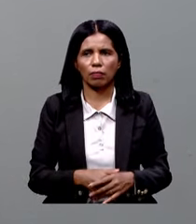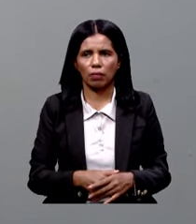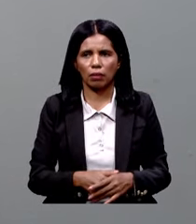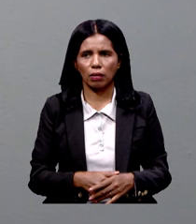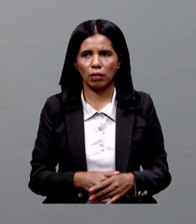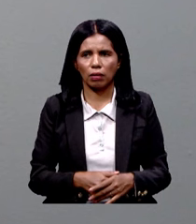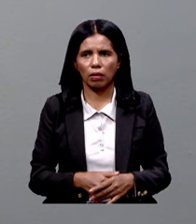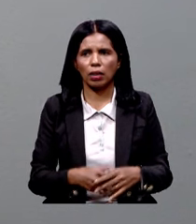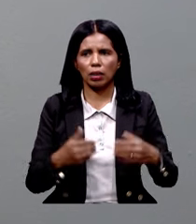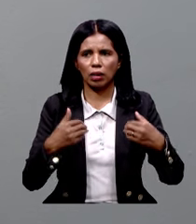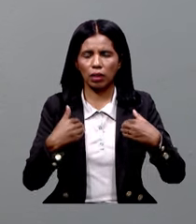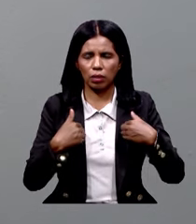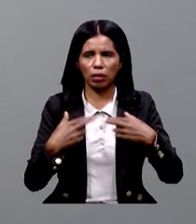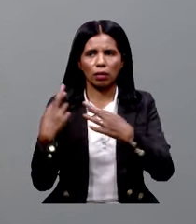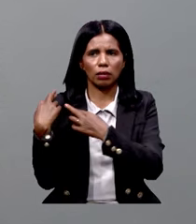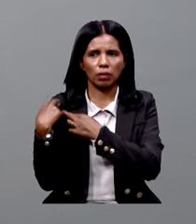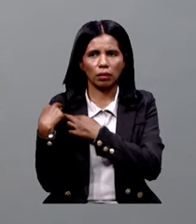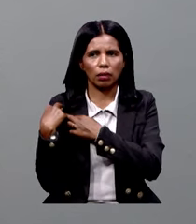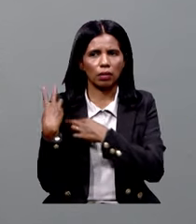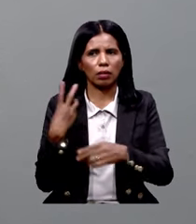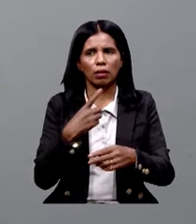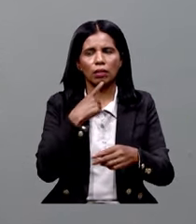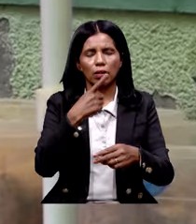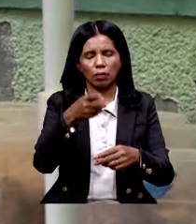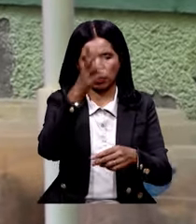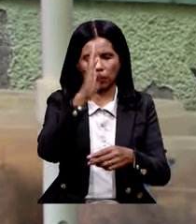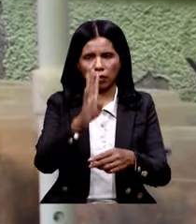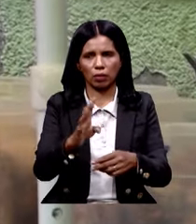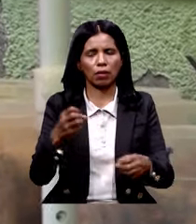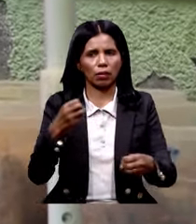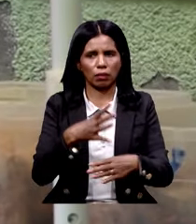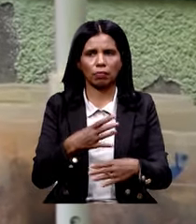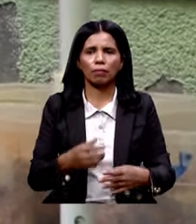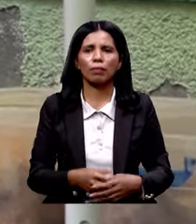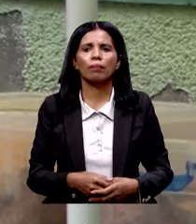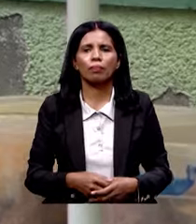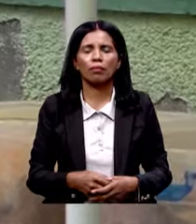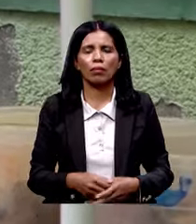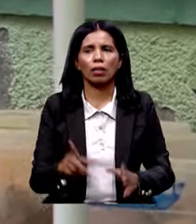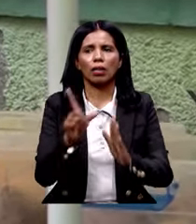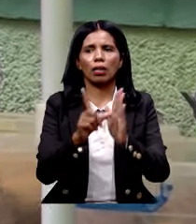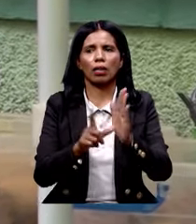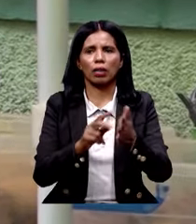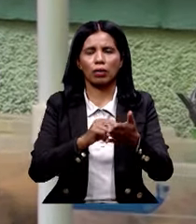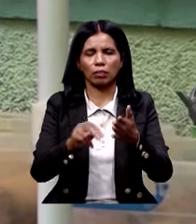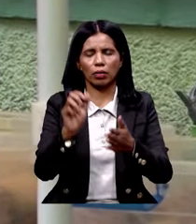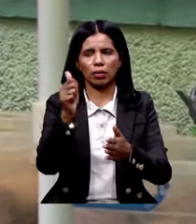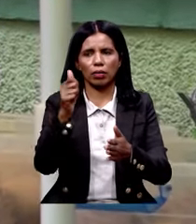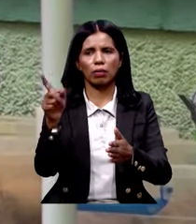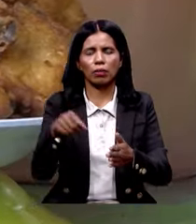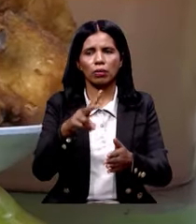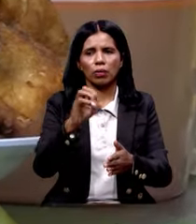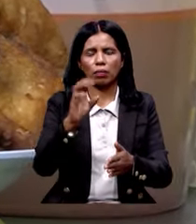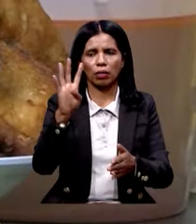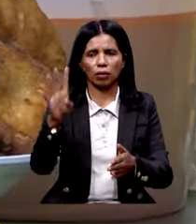la responsabilidade direta indireta ita tam ba maroma ida ni ta tau klik. Enquanto o decreto-lei número sanulo para a Rihunrua Hat